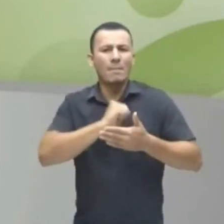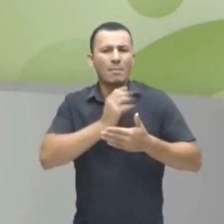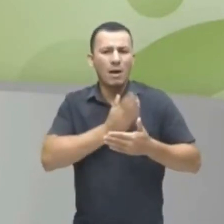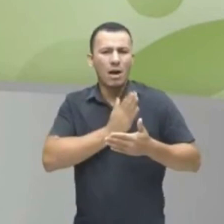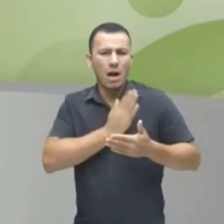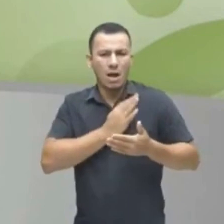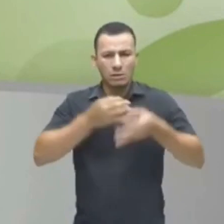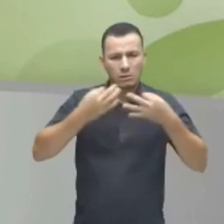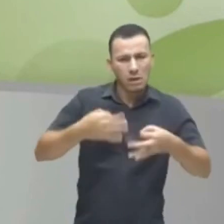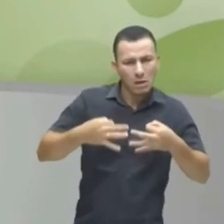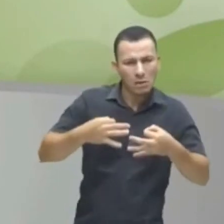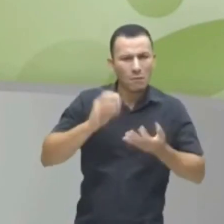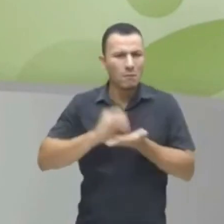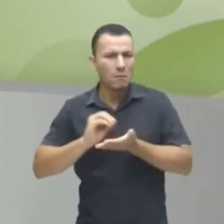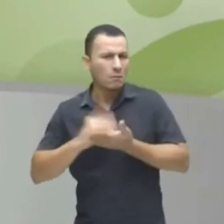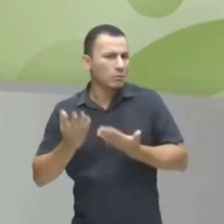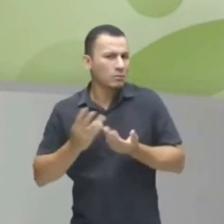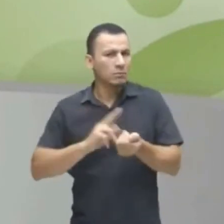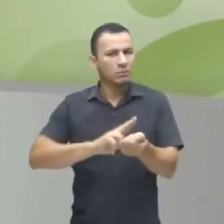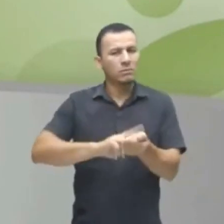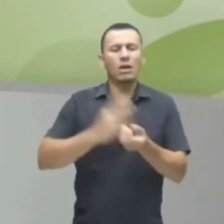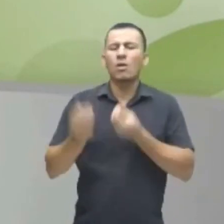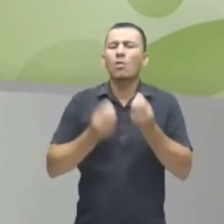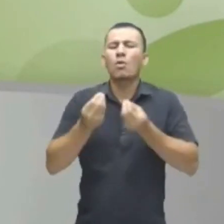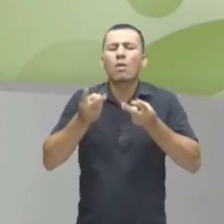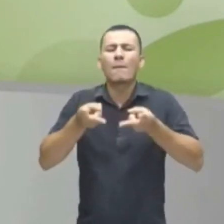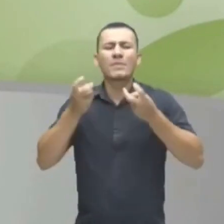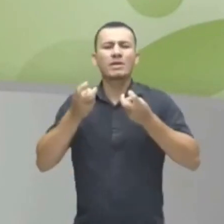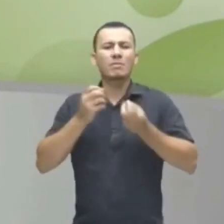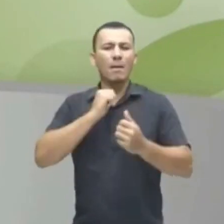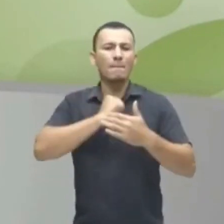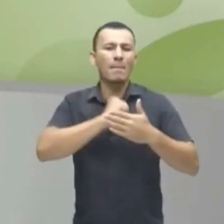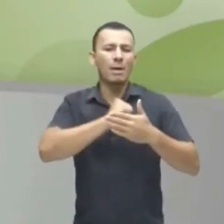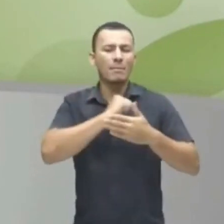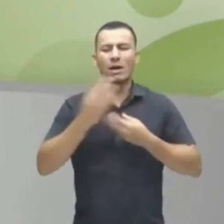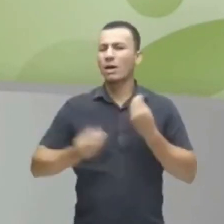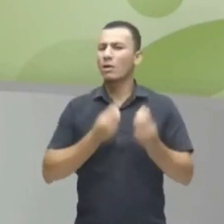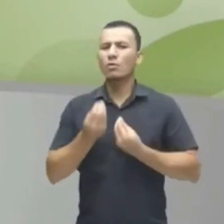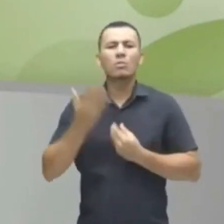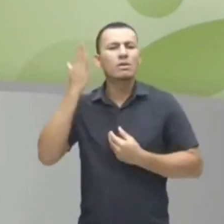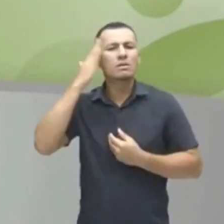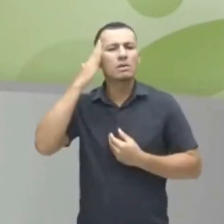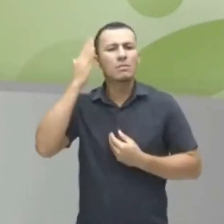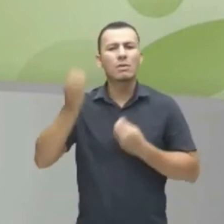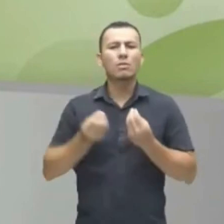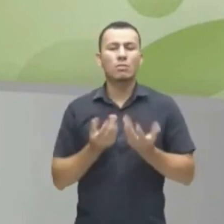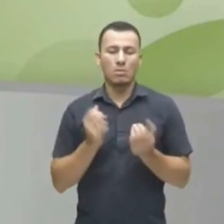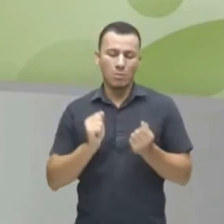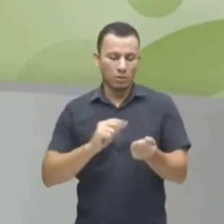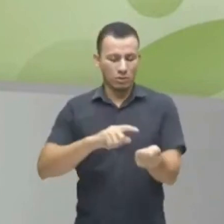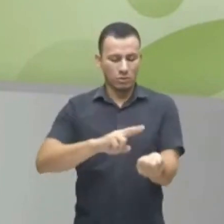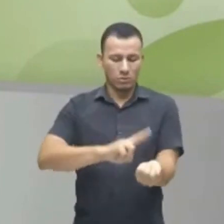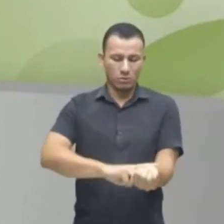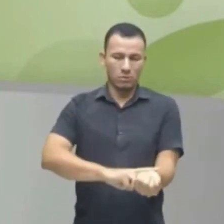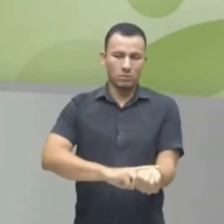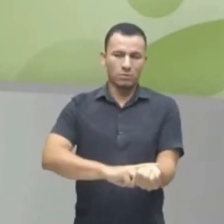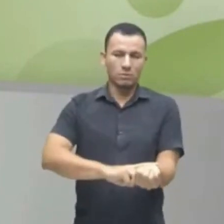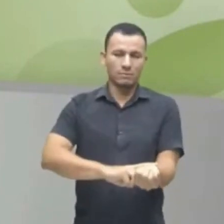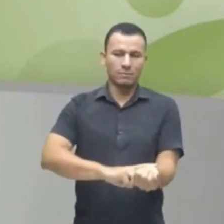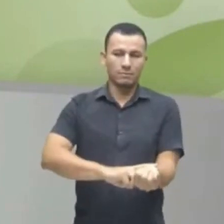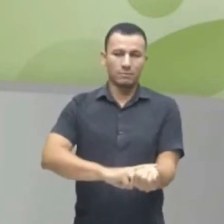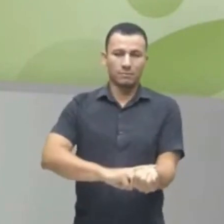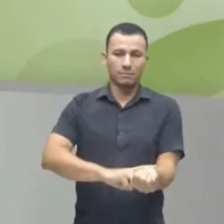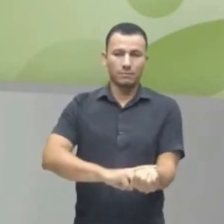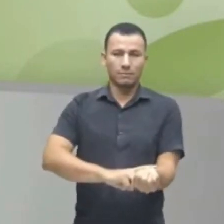dentro de uma normalidade. Professora, como que eu observo? Do jeito que nós conversamos hoje, ou no pulso, ou colocando os